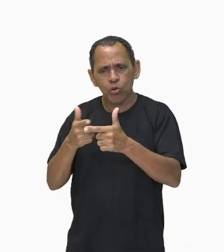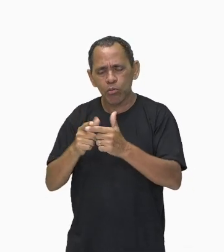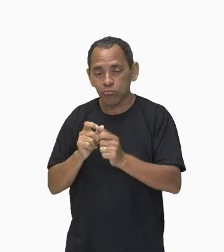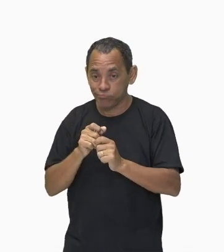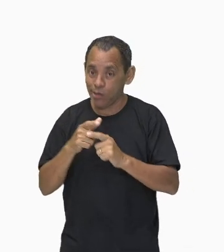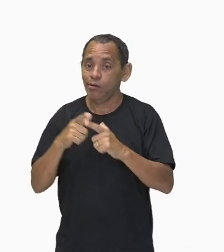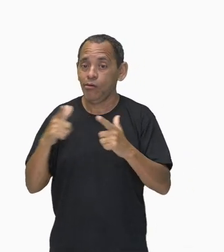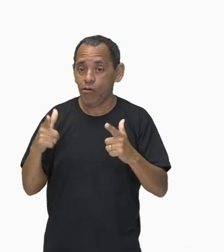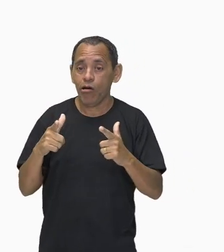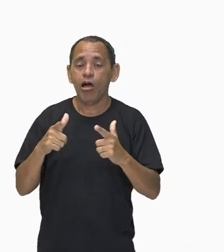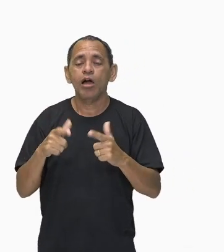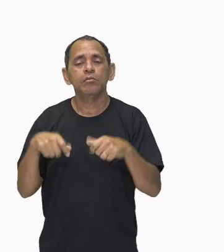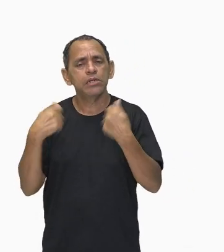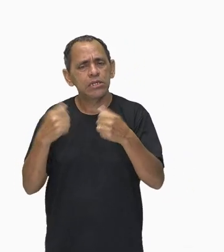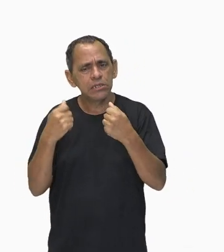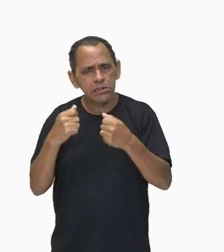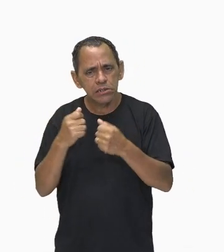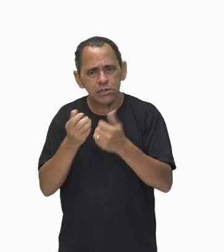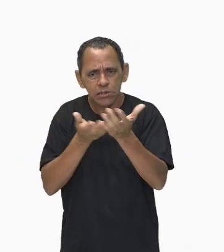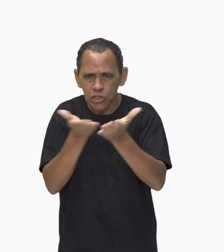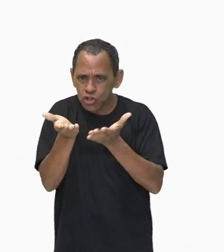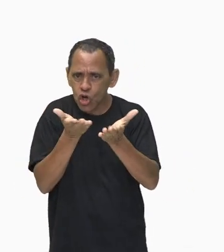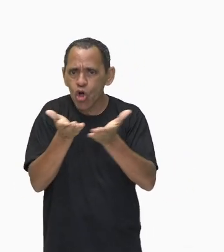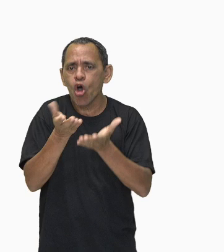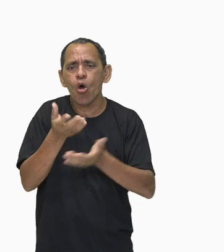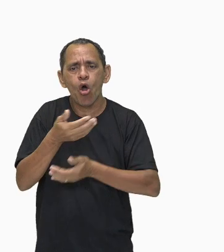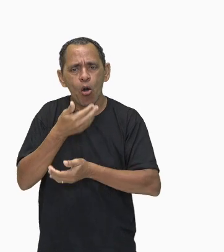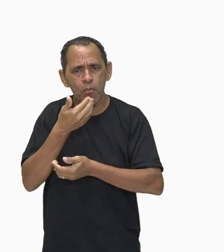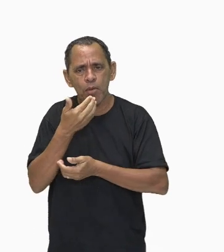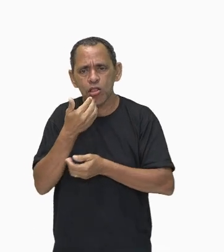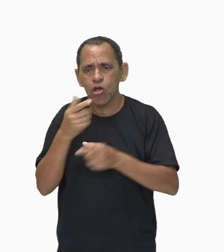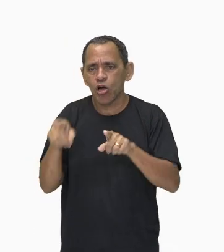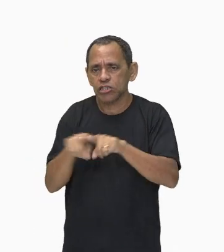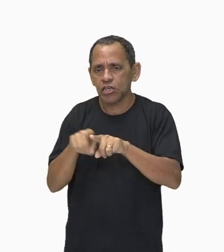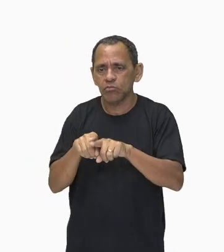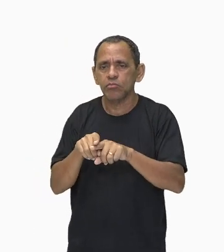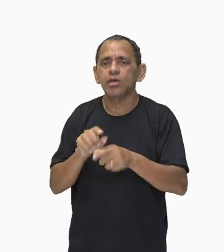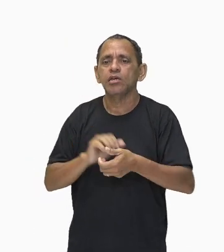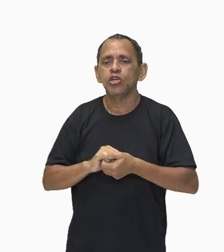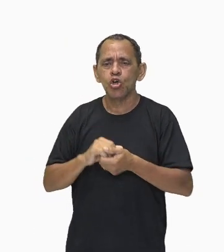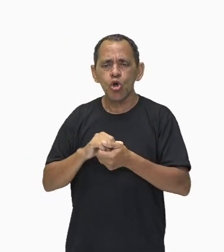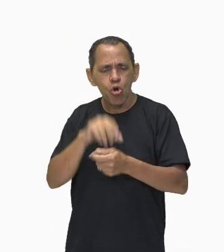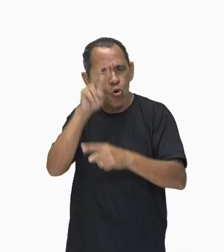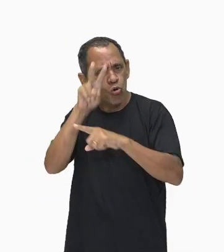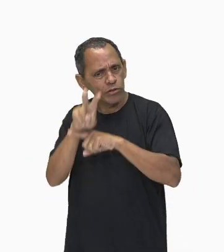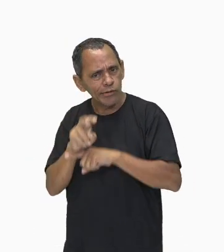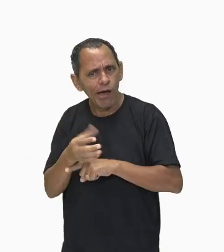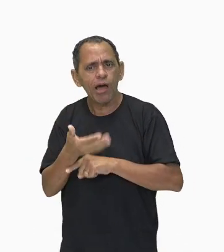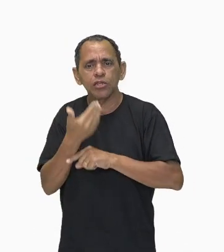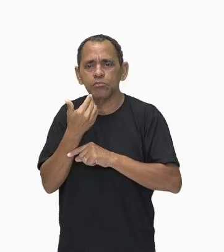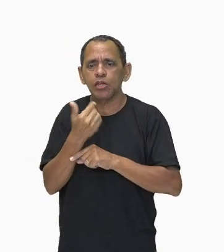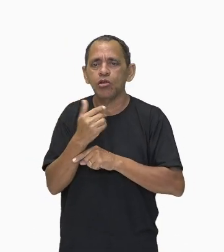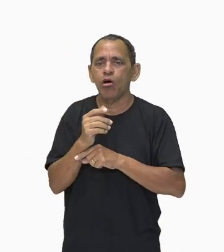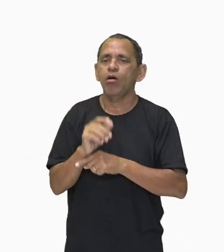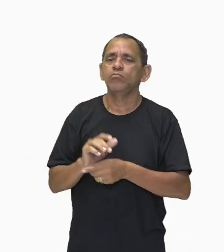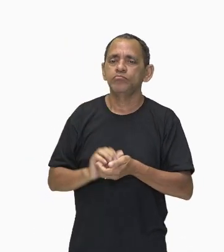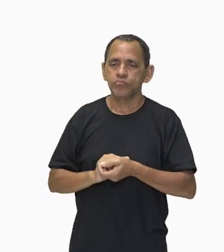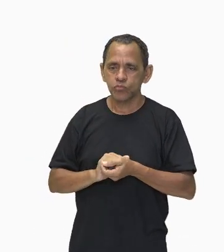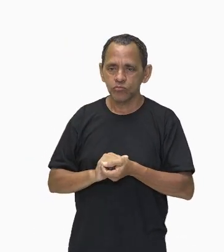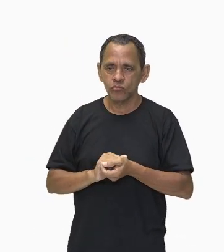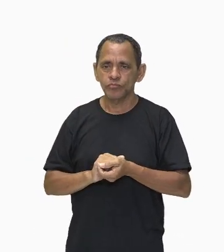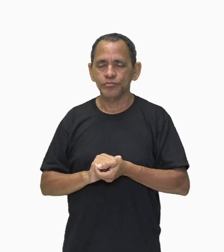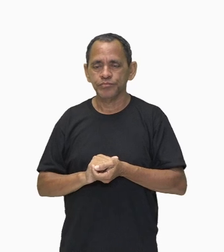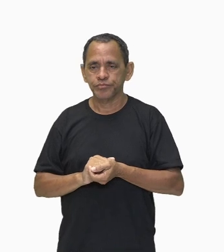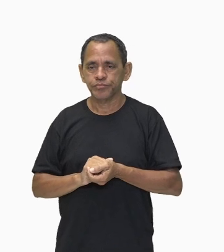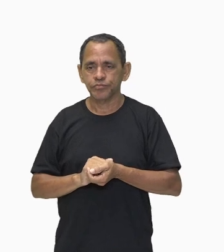exige um tratamento mais afinco, né? Um tratamento mais a longo prazo.